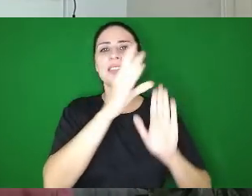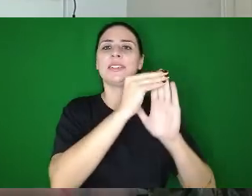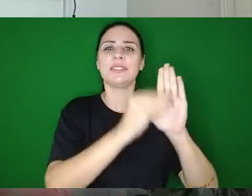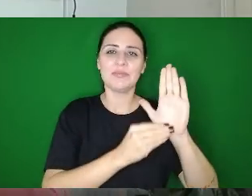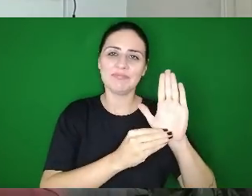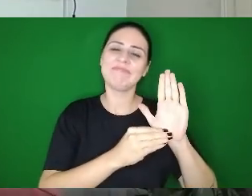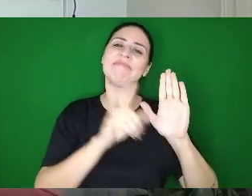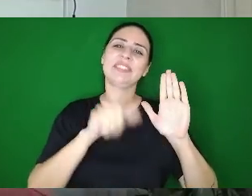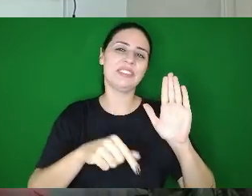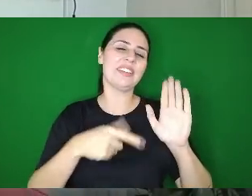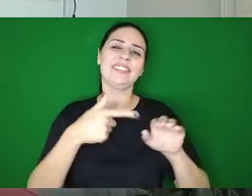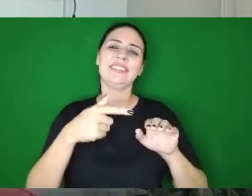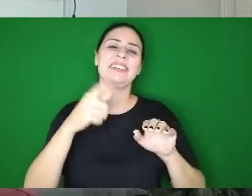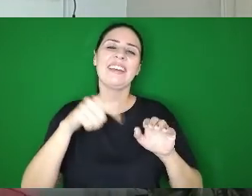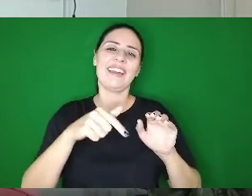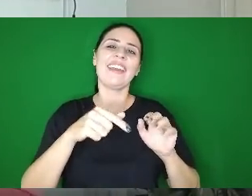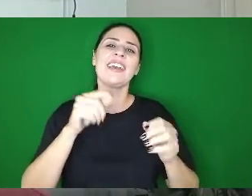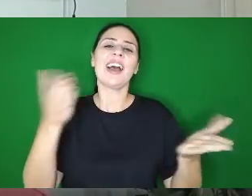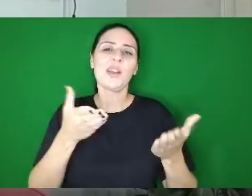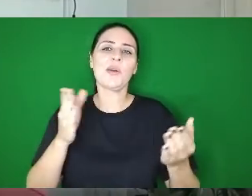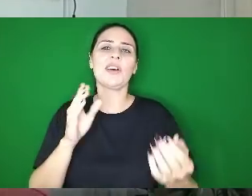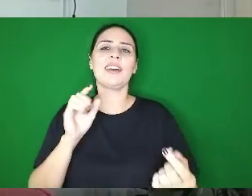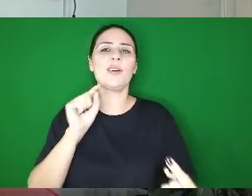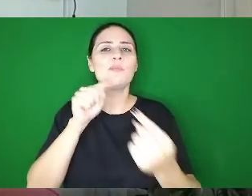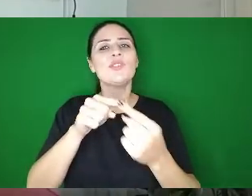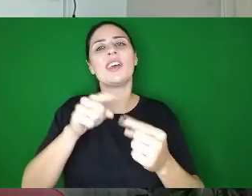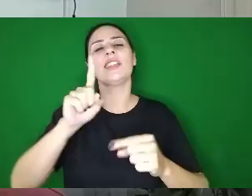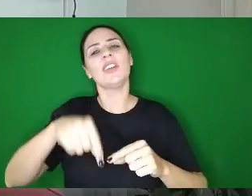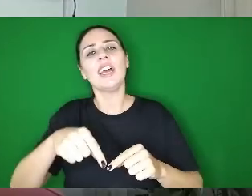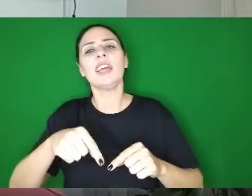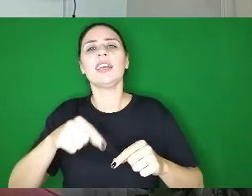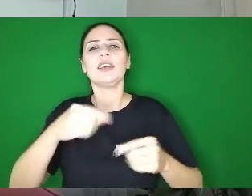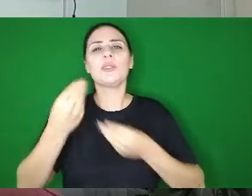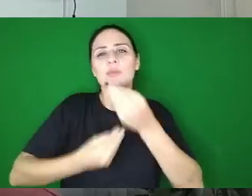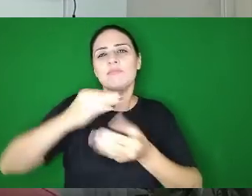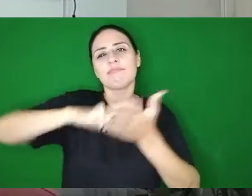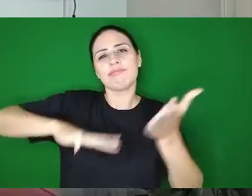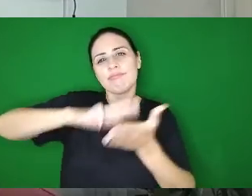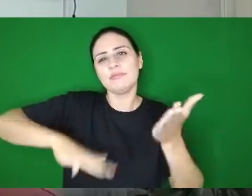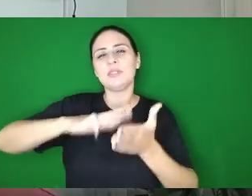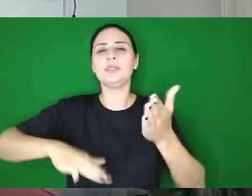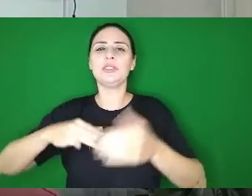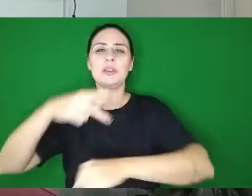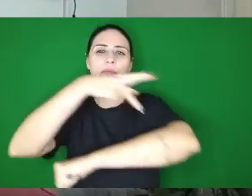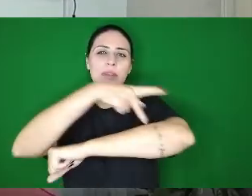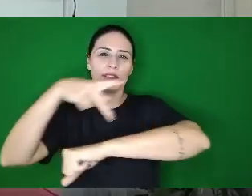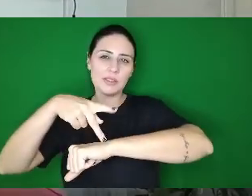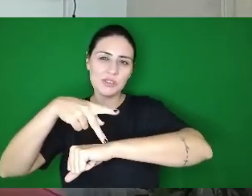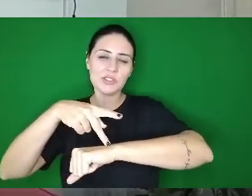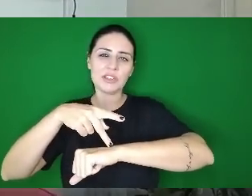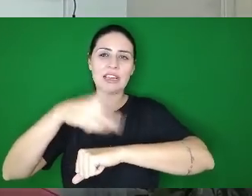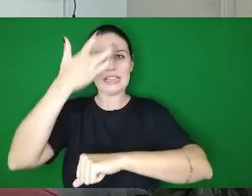de conteúdos, rol de objetos, mas a metodologia, a pedagogia, por sua vez, quem